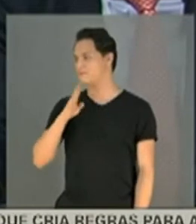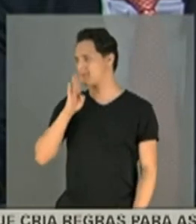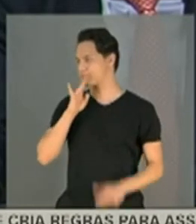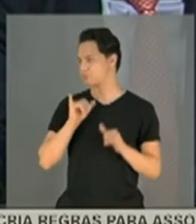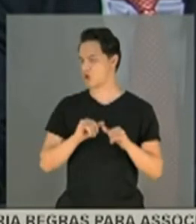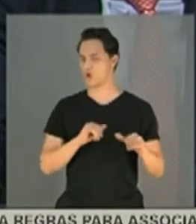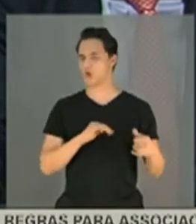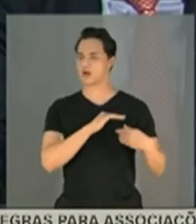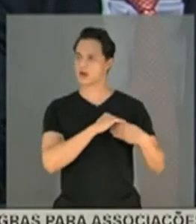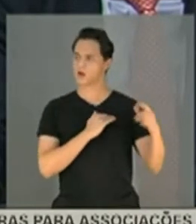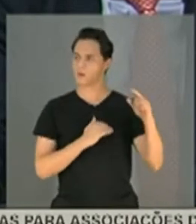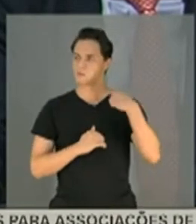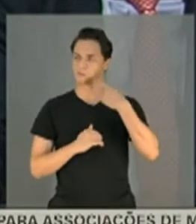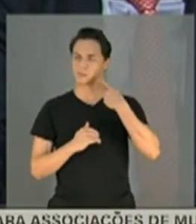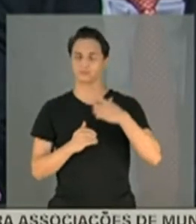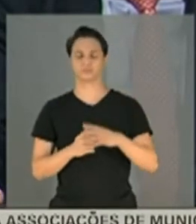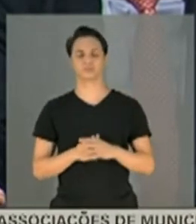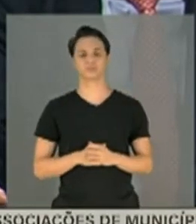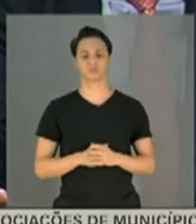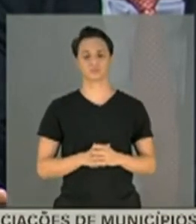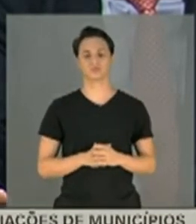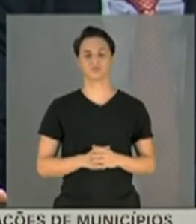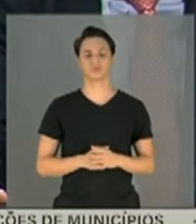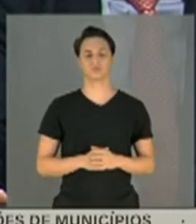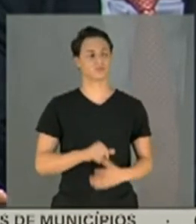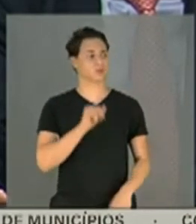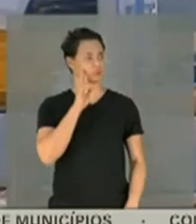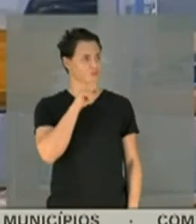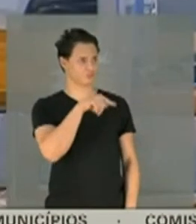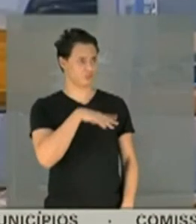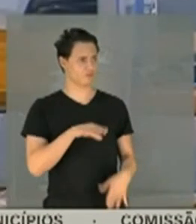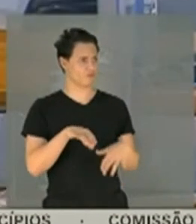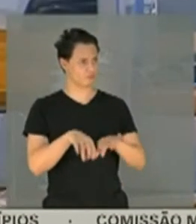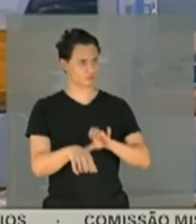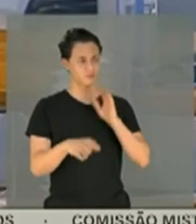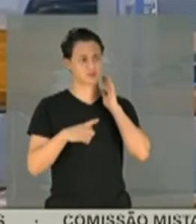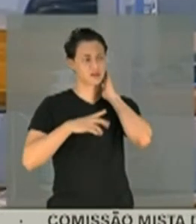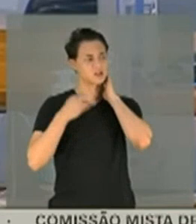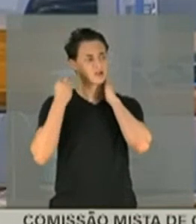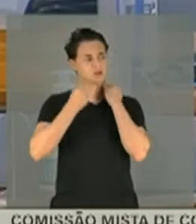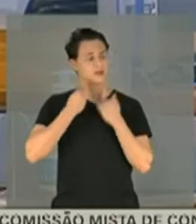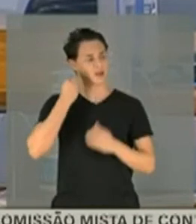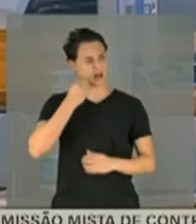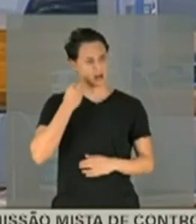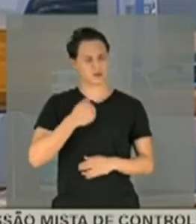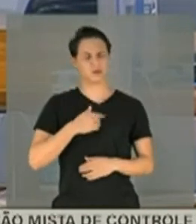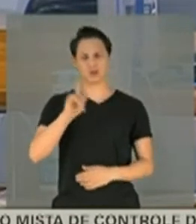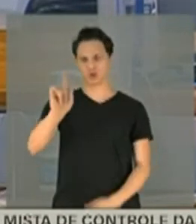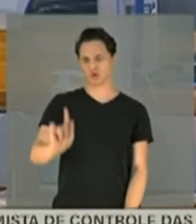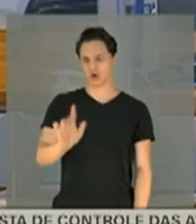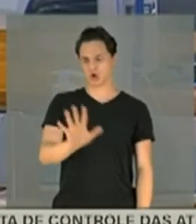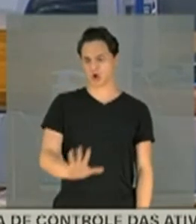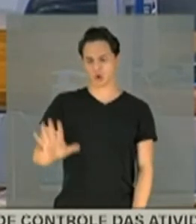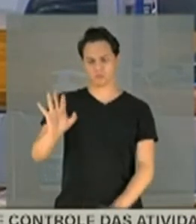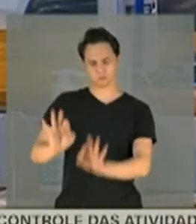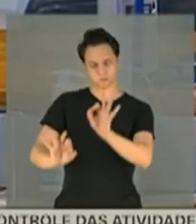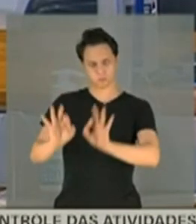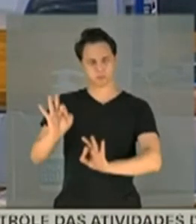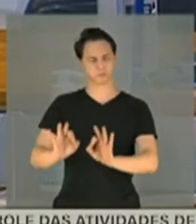silêncio. O senhor, por formação, tem vasta experiência gerencial e